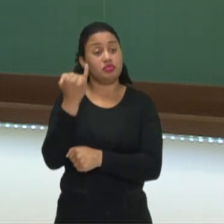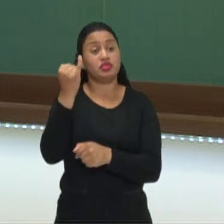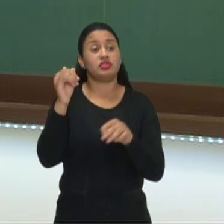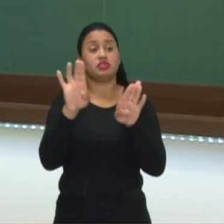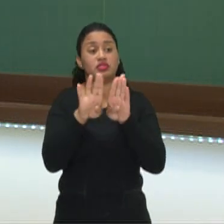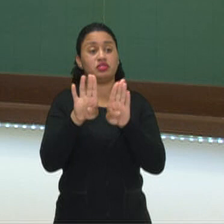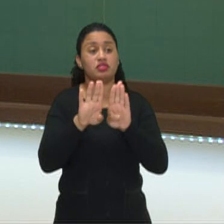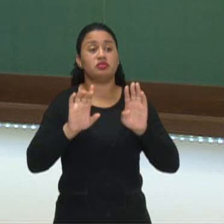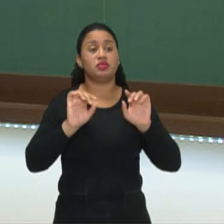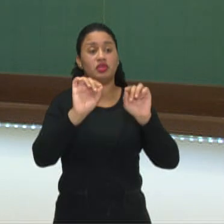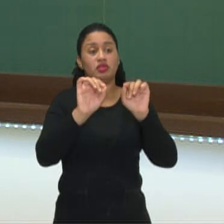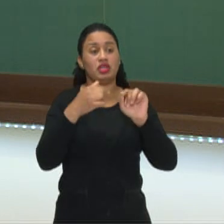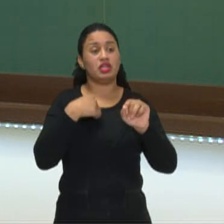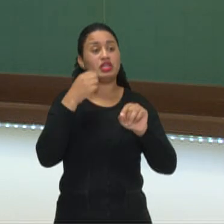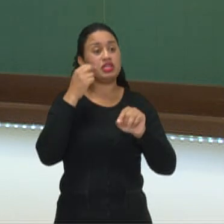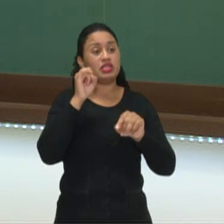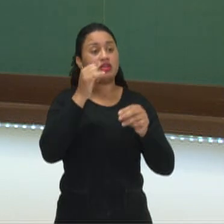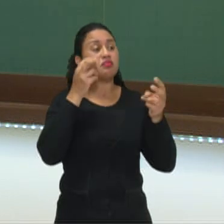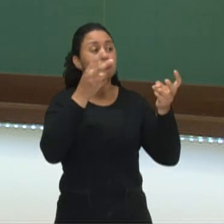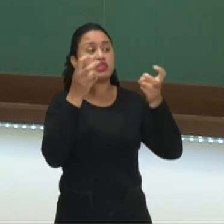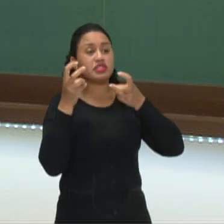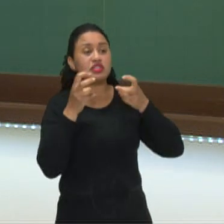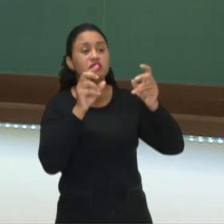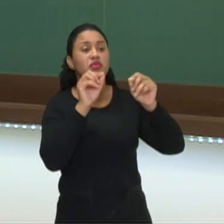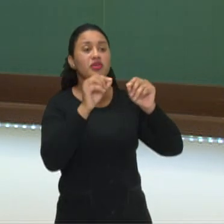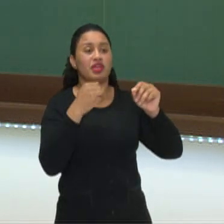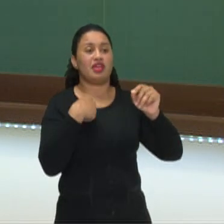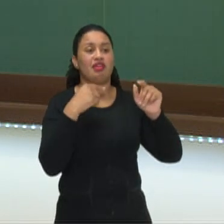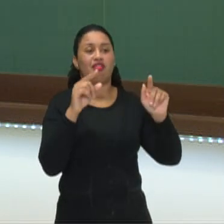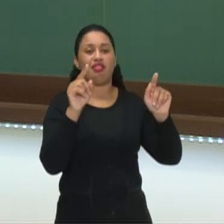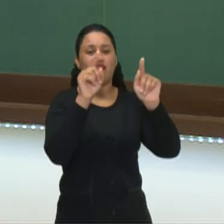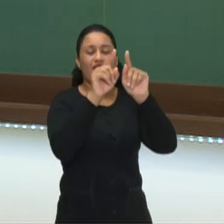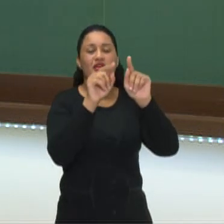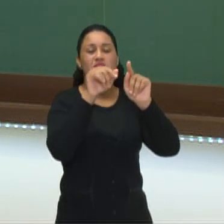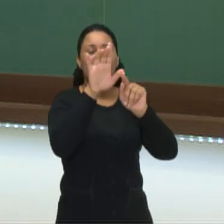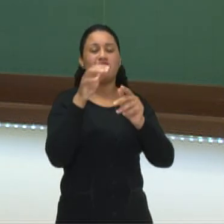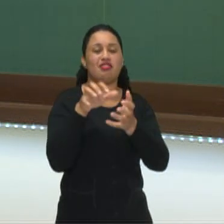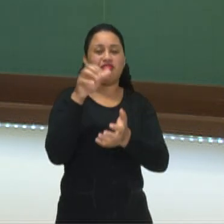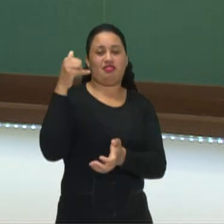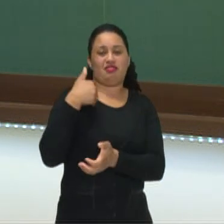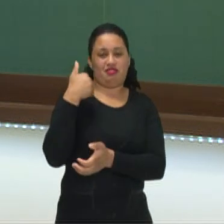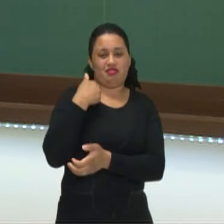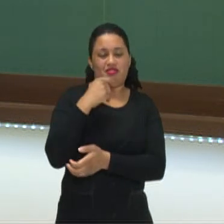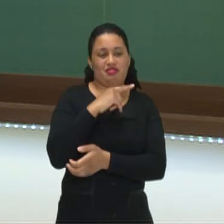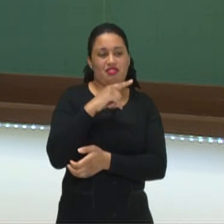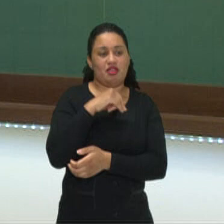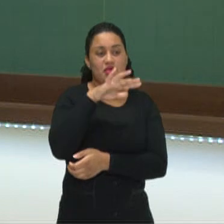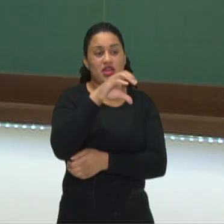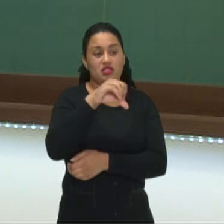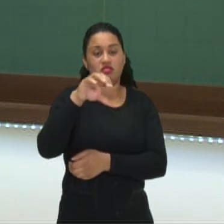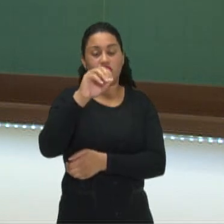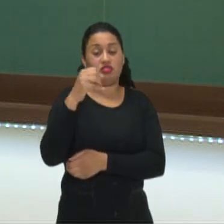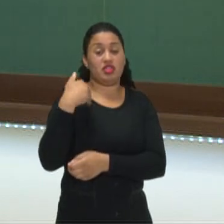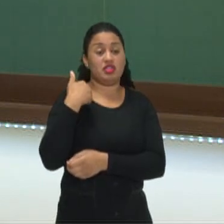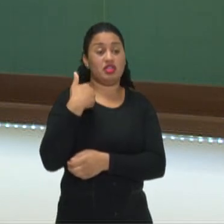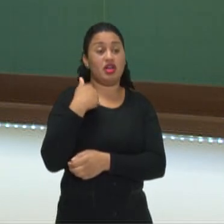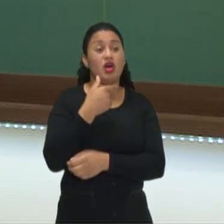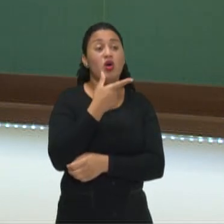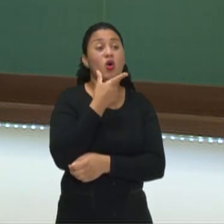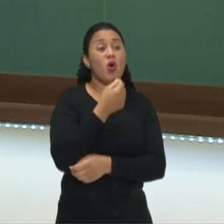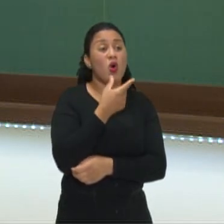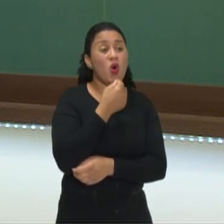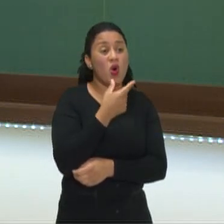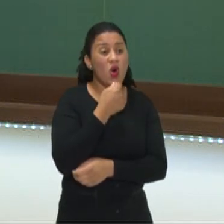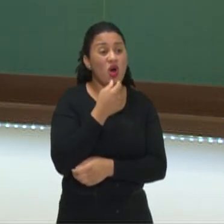pirâmide etária é que se a gente olhar as idades mais idosas, né, acima dos 90 anos, o número de homens